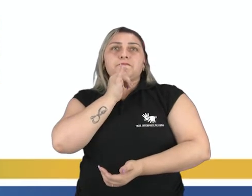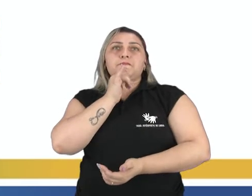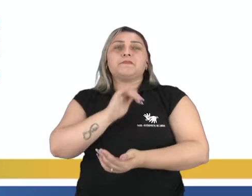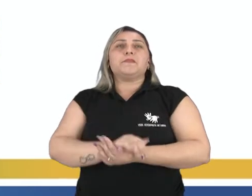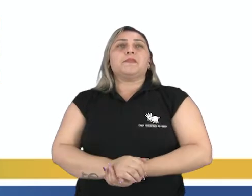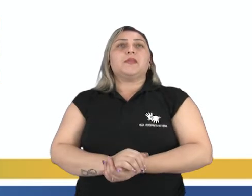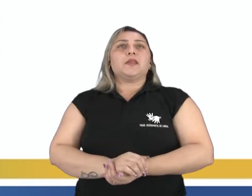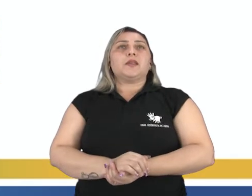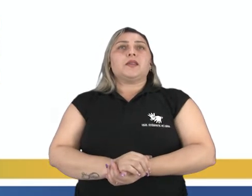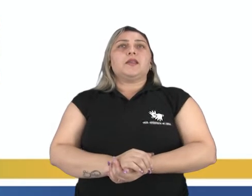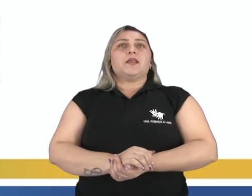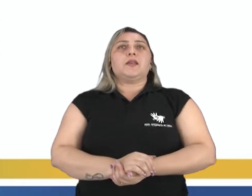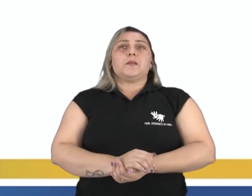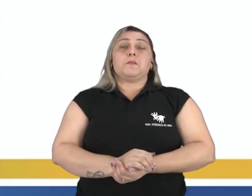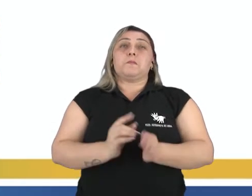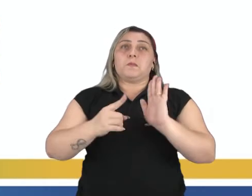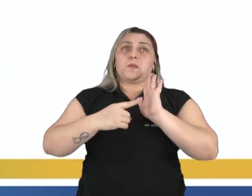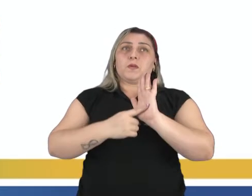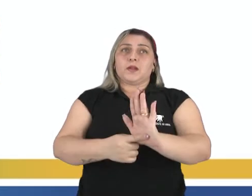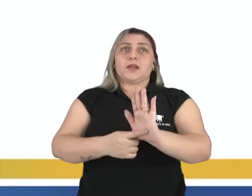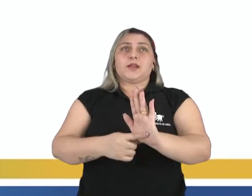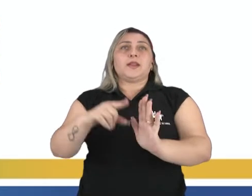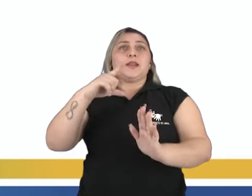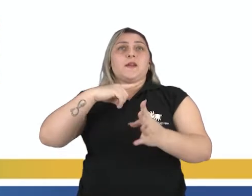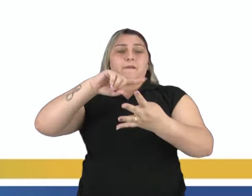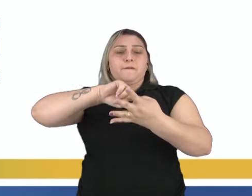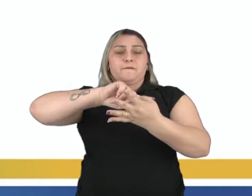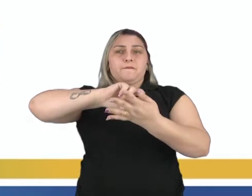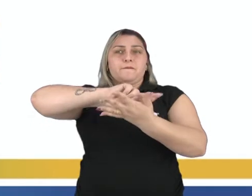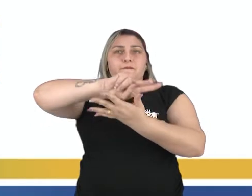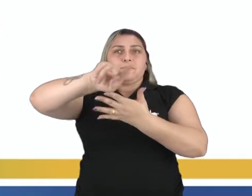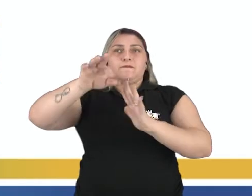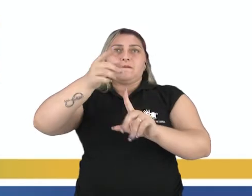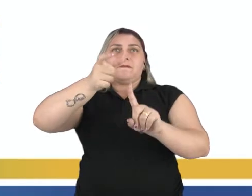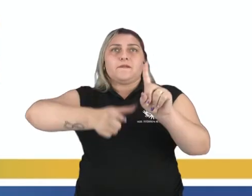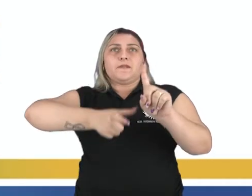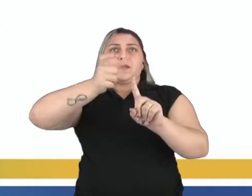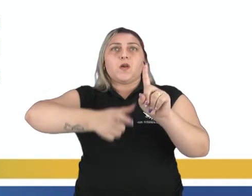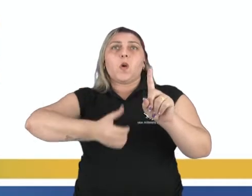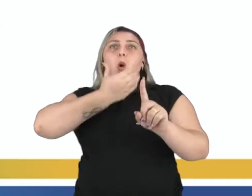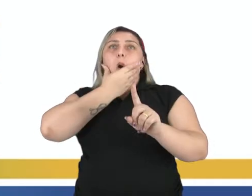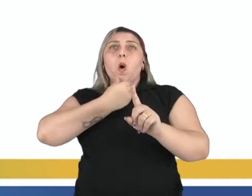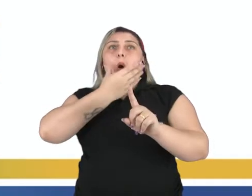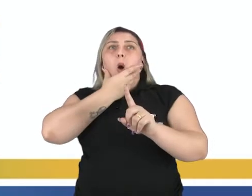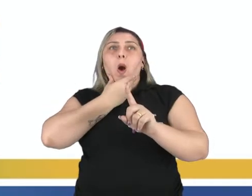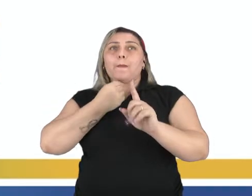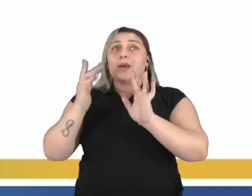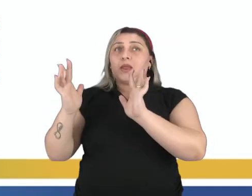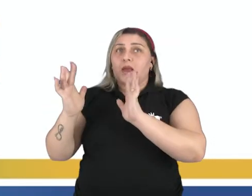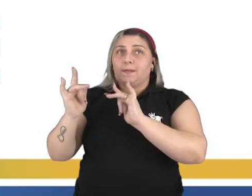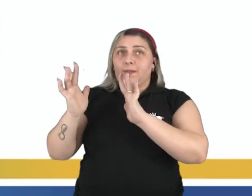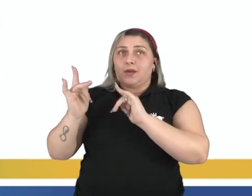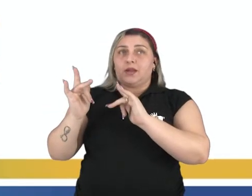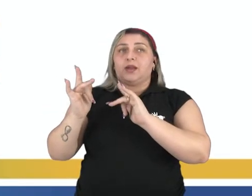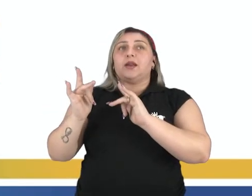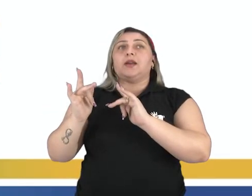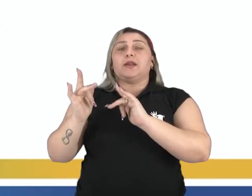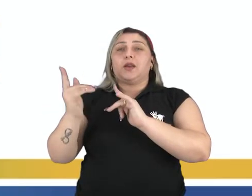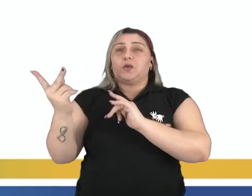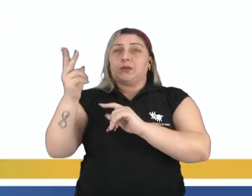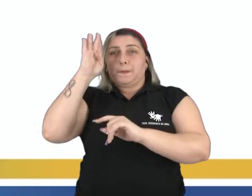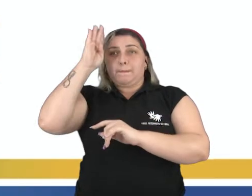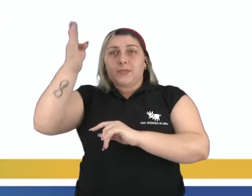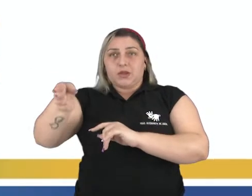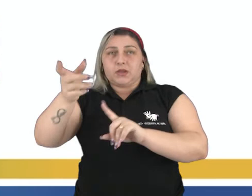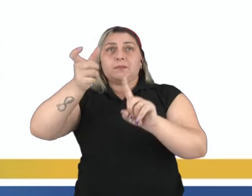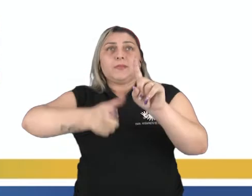exposto podemos destacar que nesse caso teríamos vários personagens por exemplo rapaz a namorada que são os